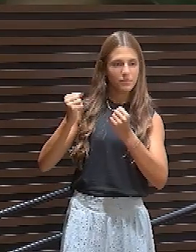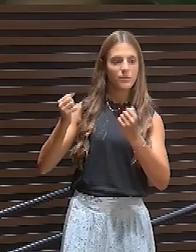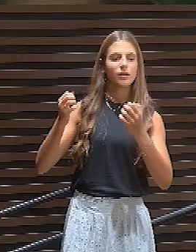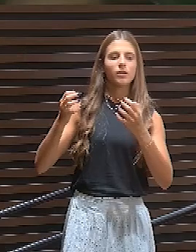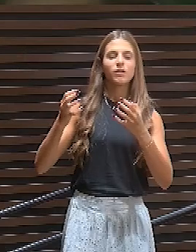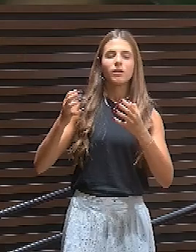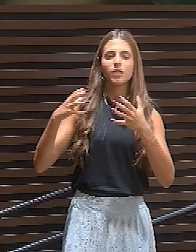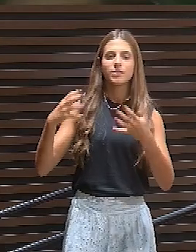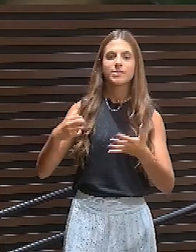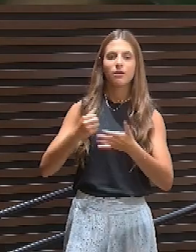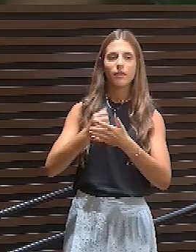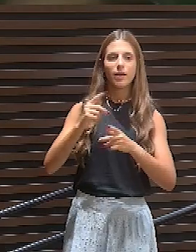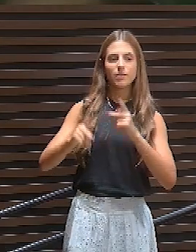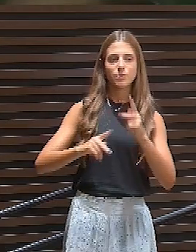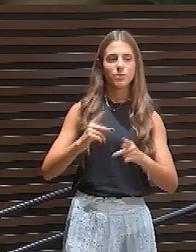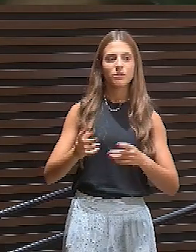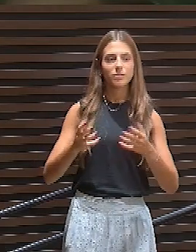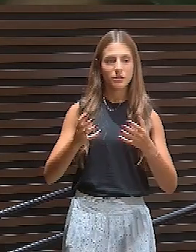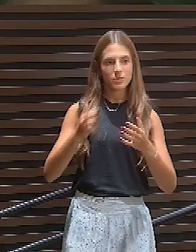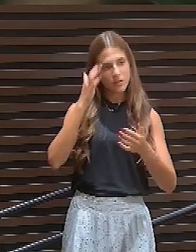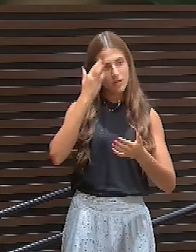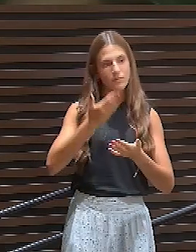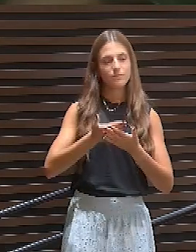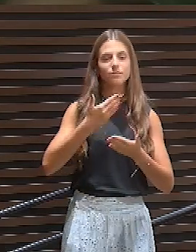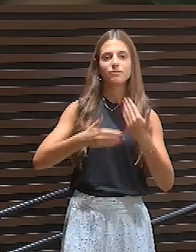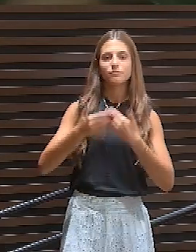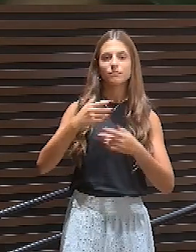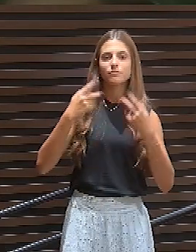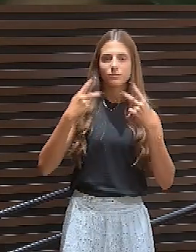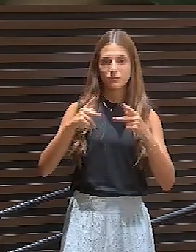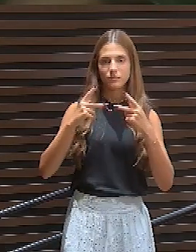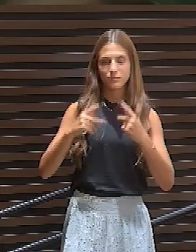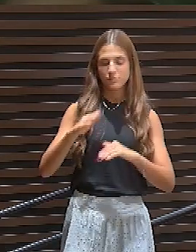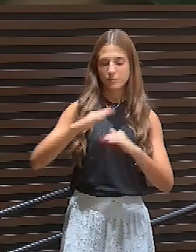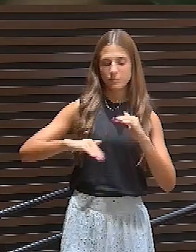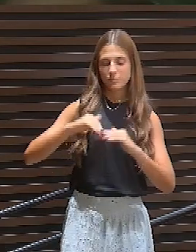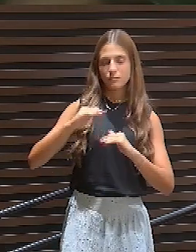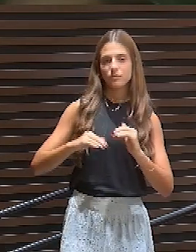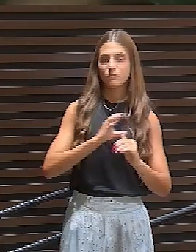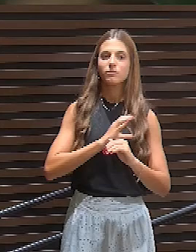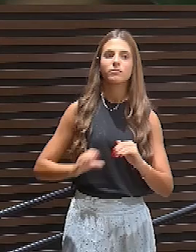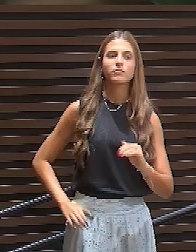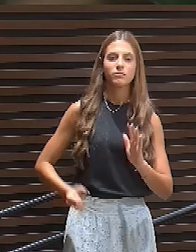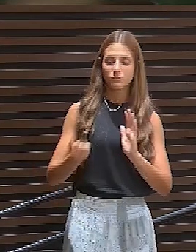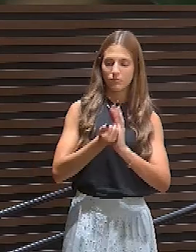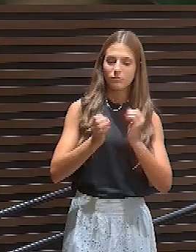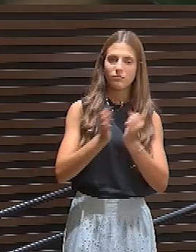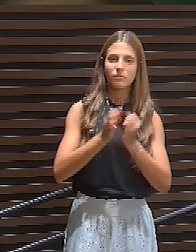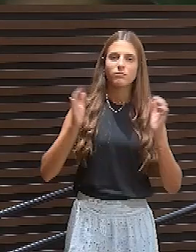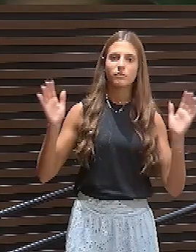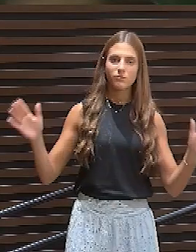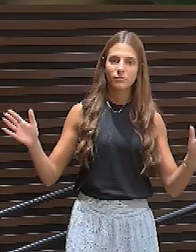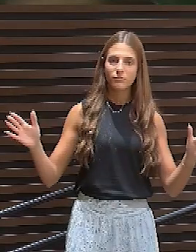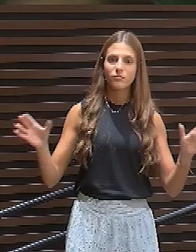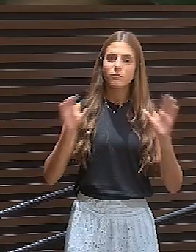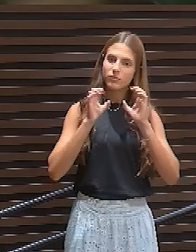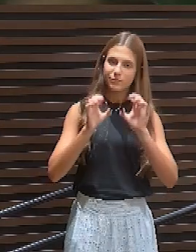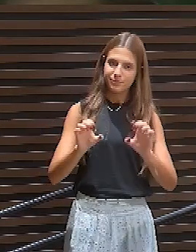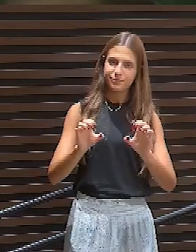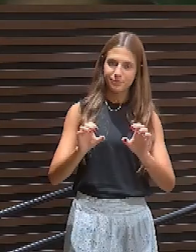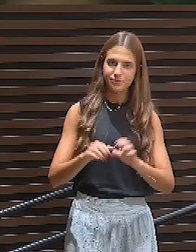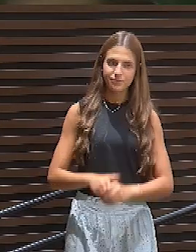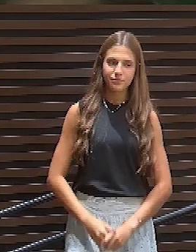creem pela pregação da obra de Cristo crucificado, do Evangelho.